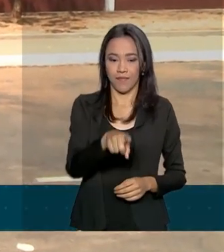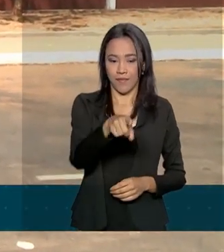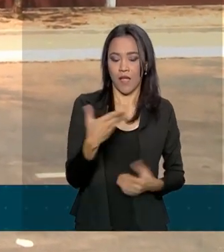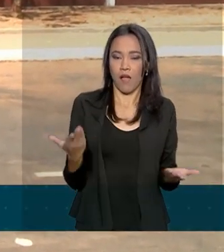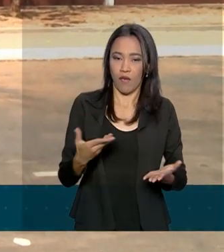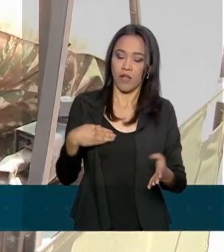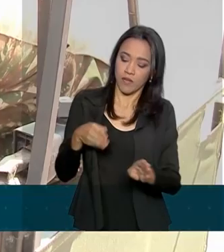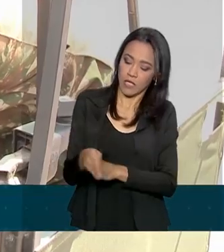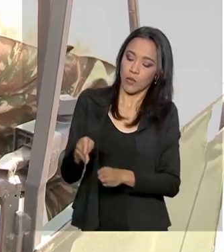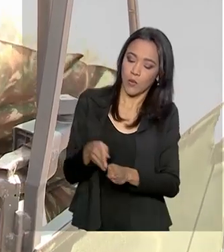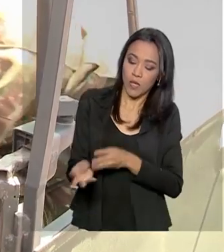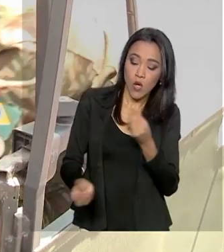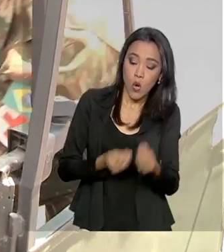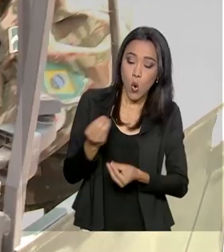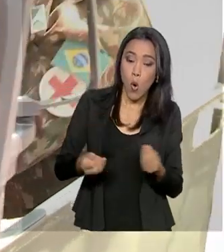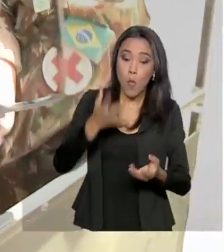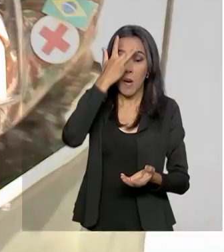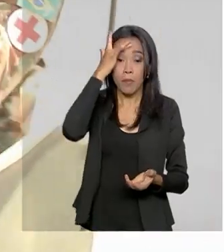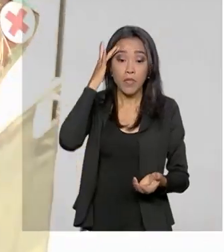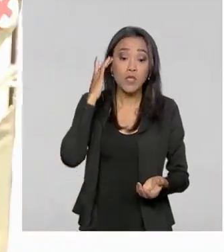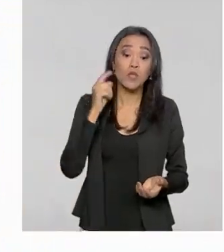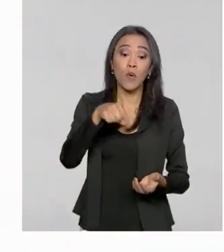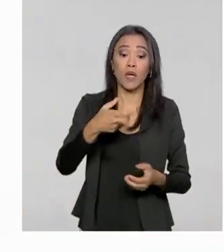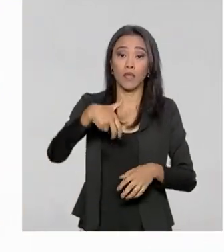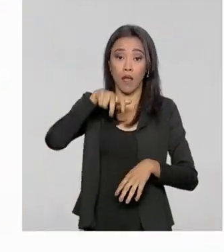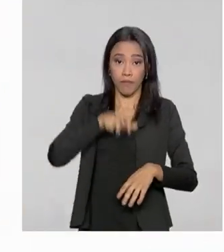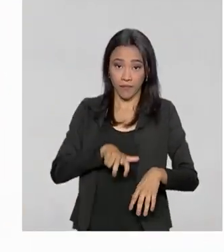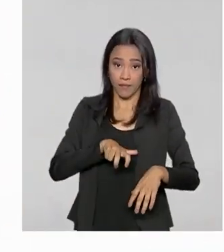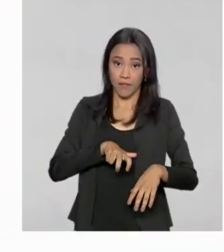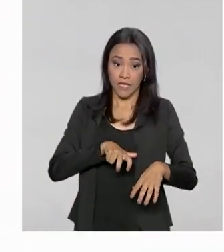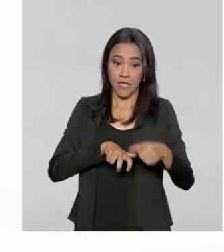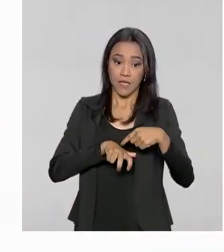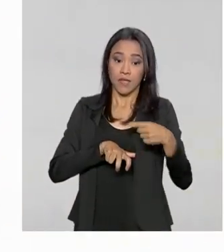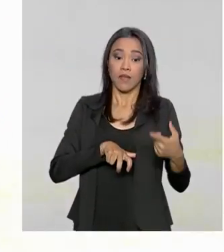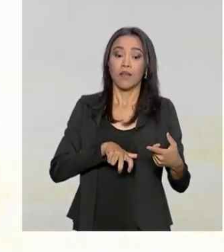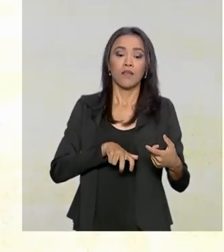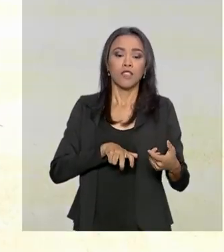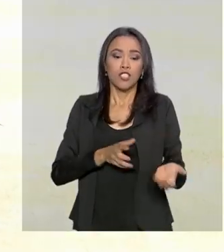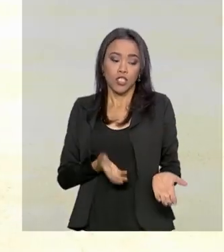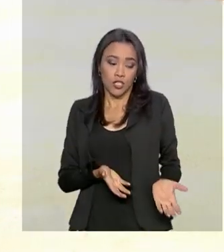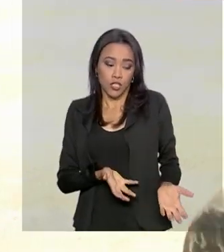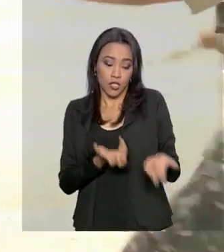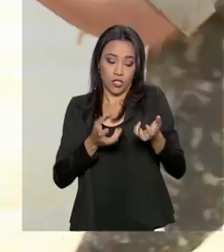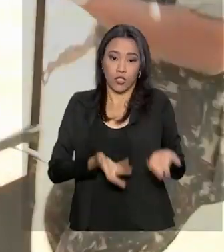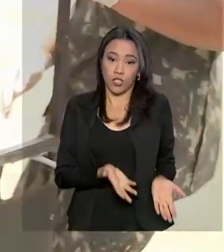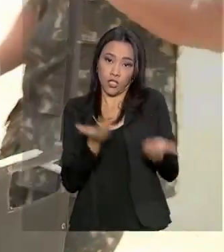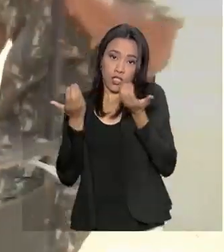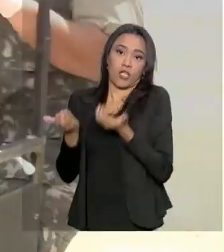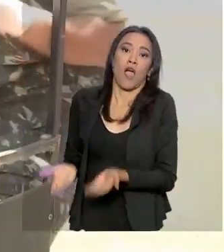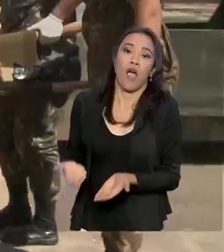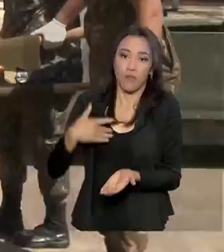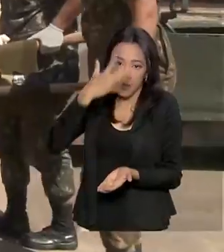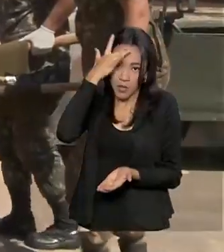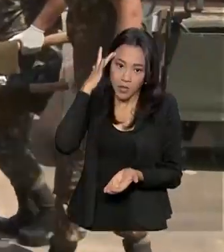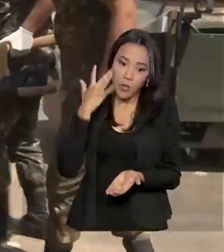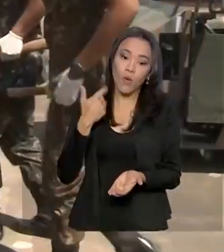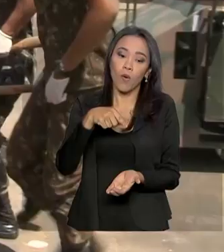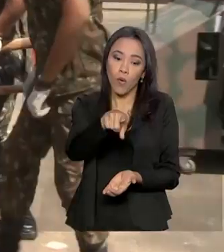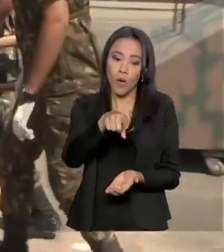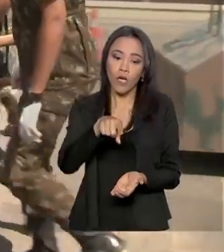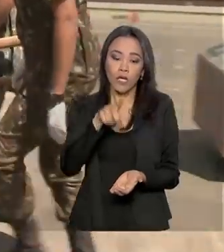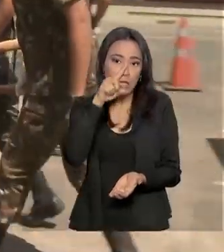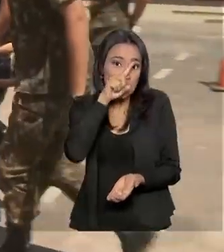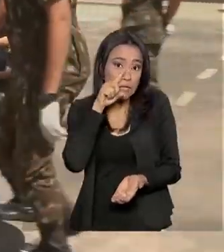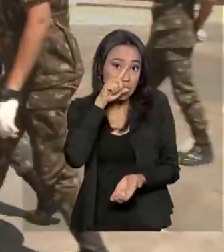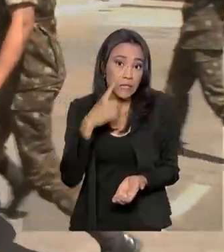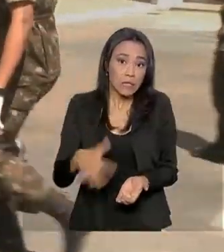instruentes, soldado cidadão, como retirar uma vítima na chave de Haltec. Chave de Haltec é uma manobra usada no APH, que eu posso tirar a vítima que está no iminente